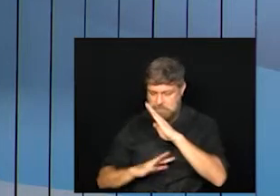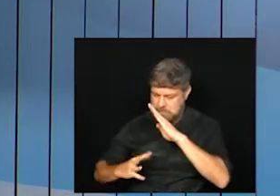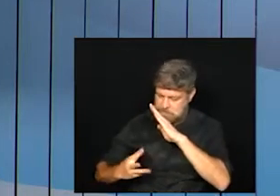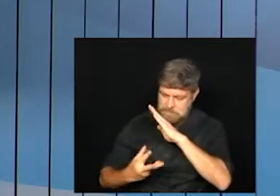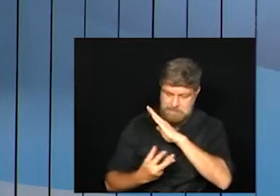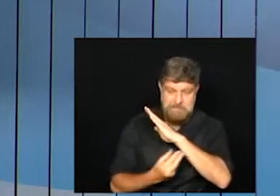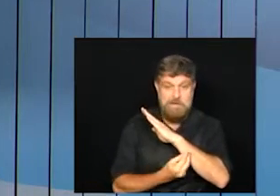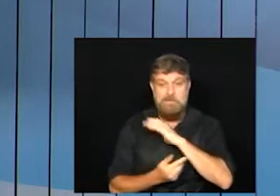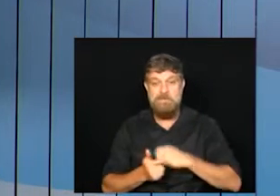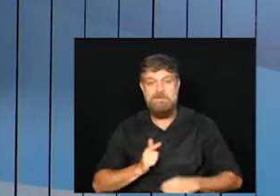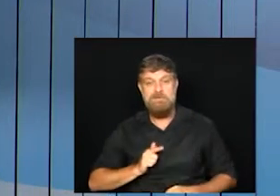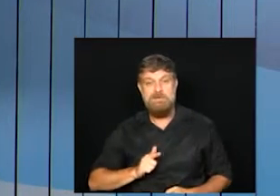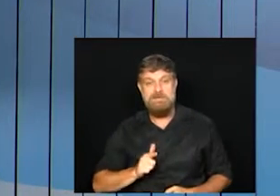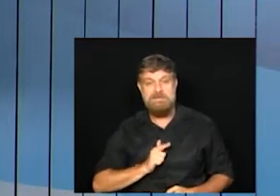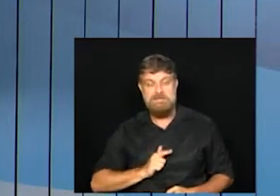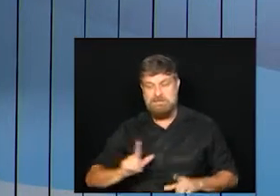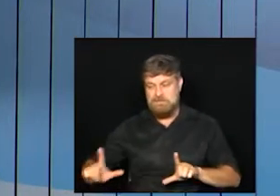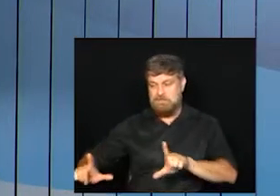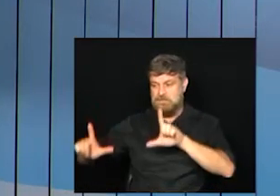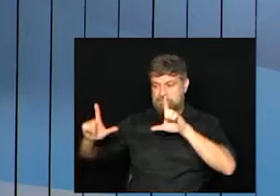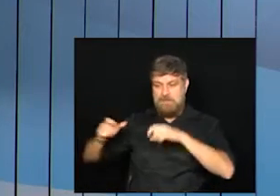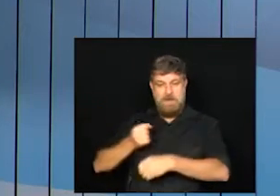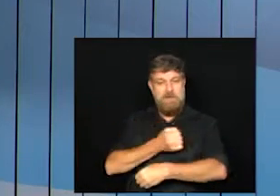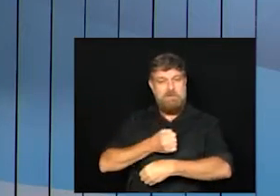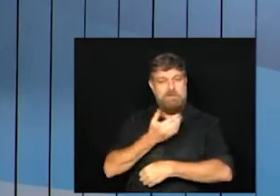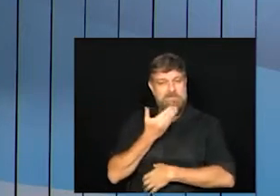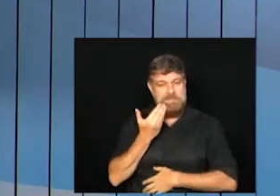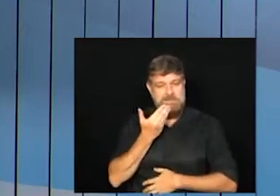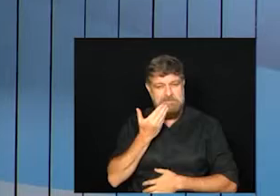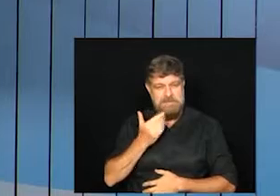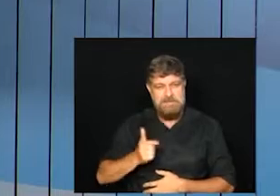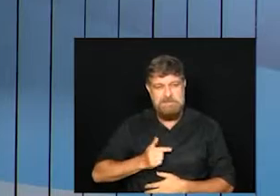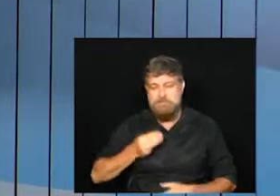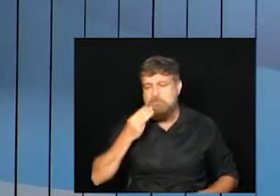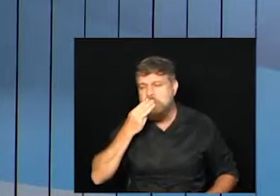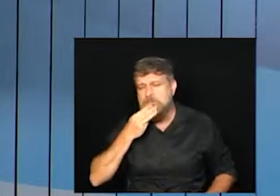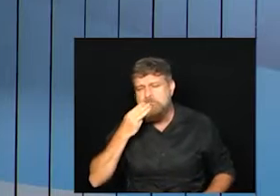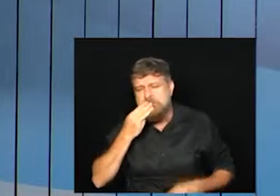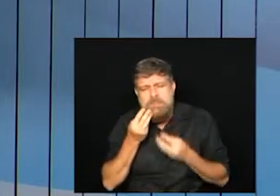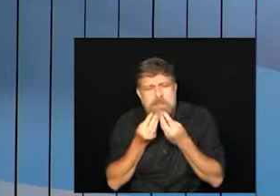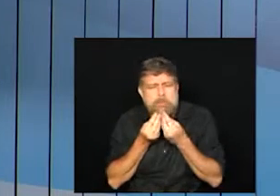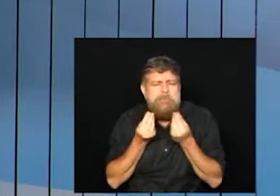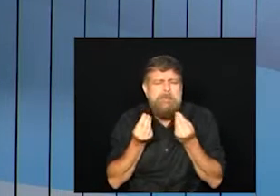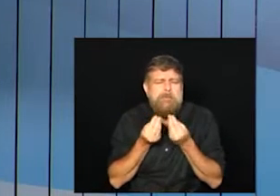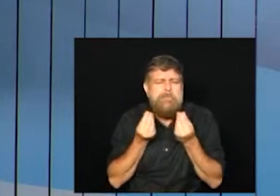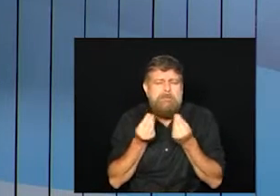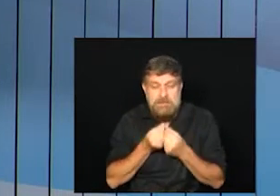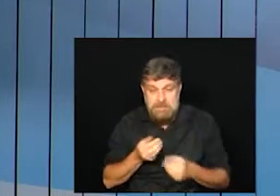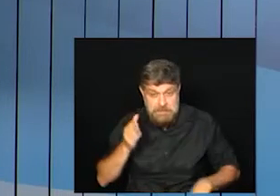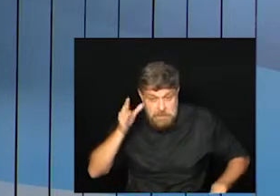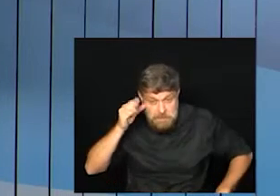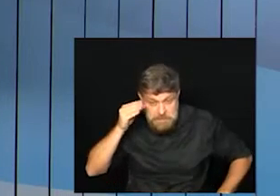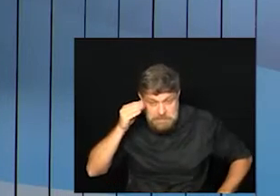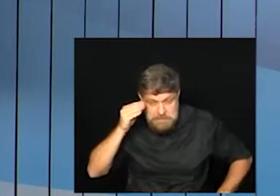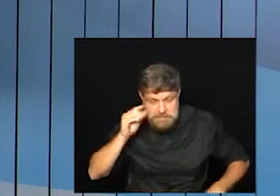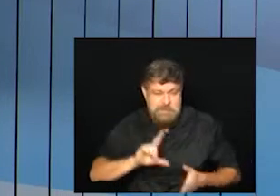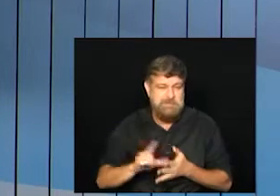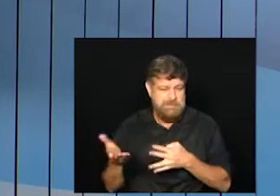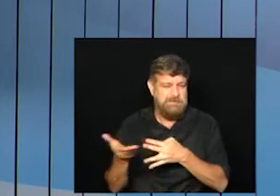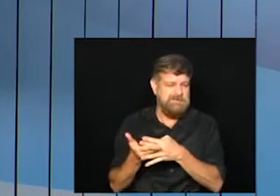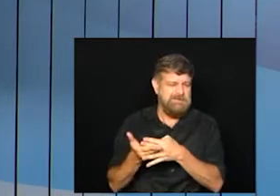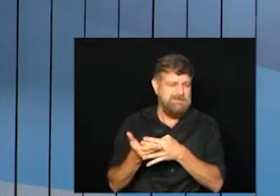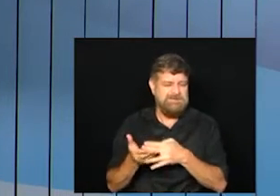volta, olha só, já está aqui na minha tela, Cozinha Fácil. É sobremesa deliciosa. Quer saber o que é? Depois do